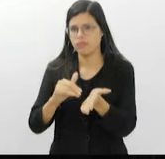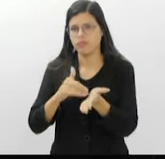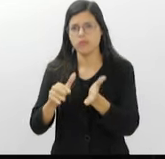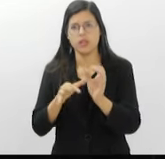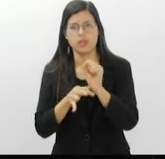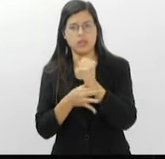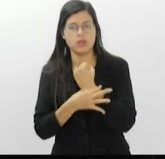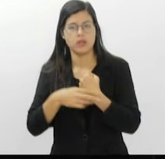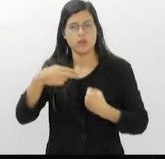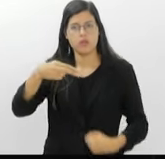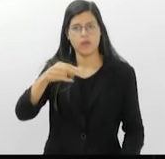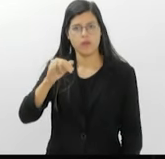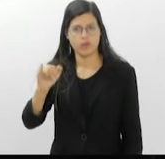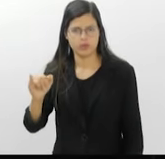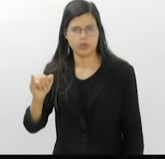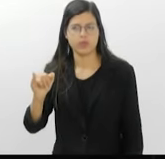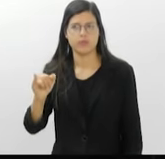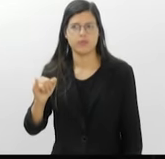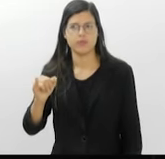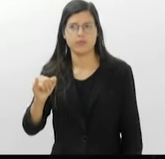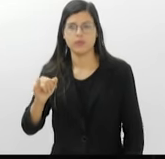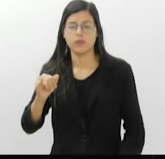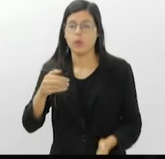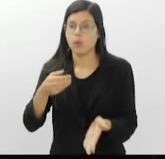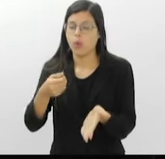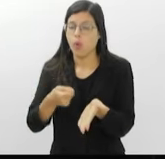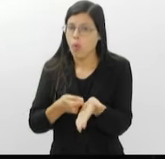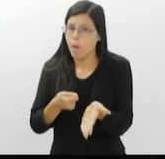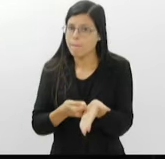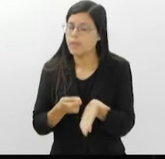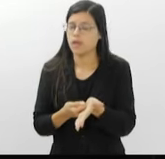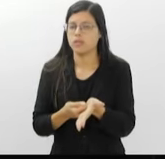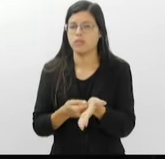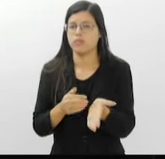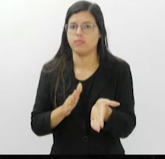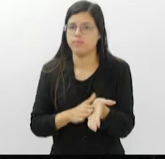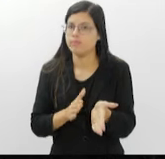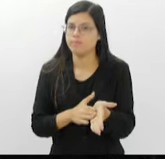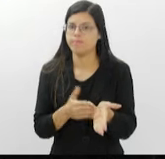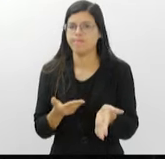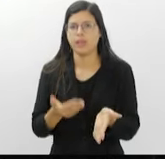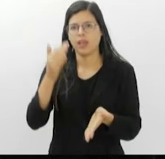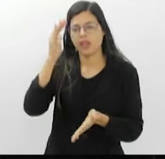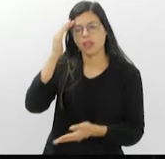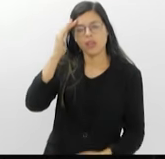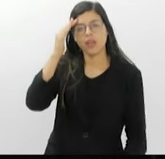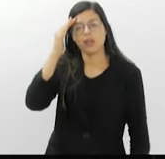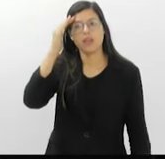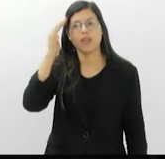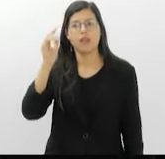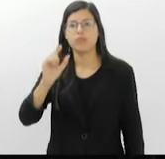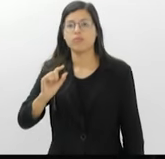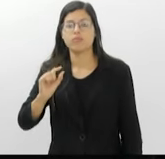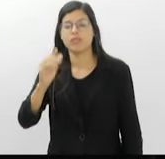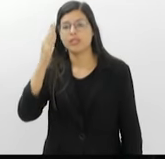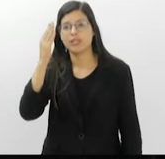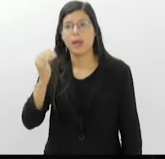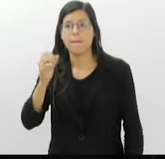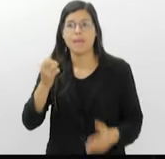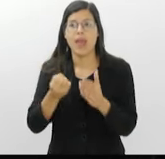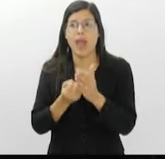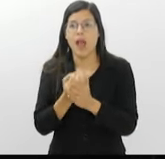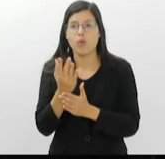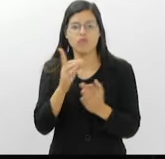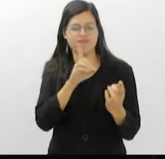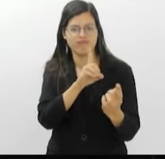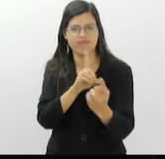Segurança de Nova Iguaçu, cobrando, entendendo, para saber qual a quantidade de abordagem que foi feita